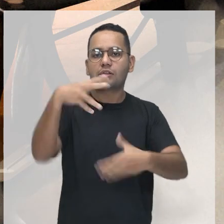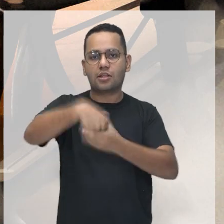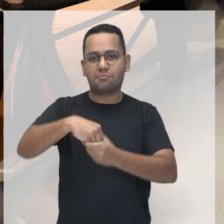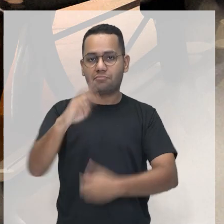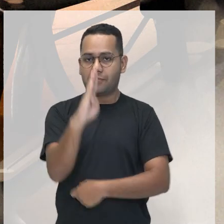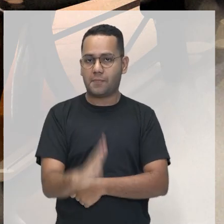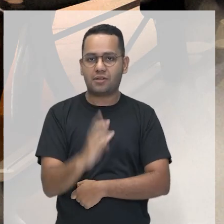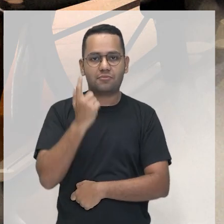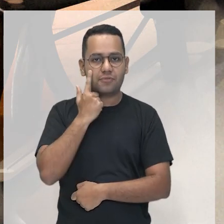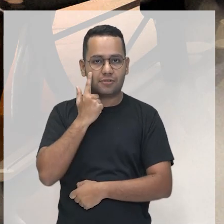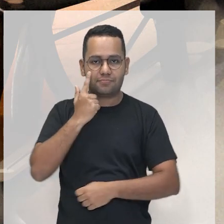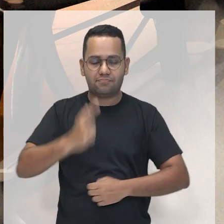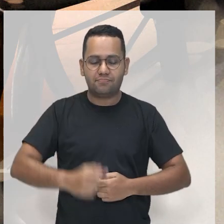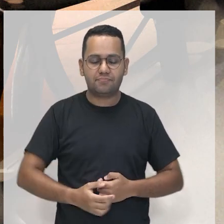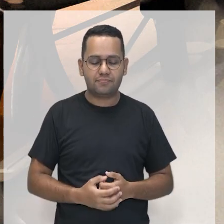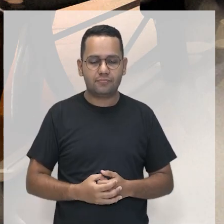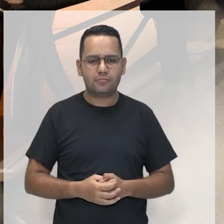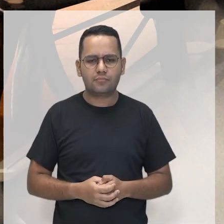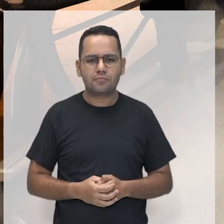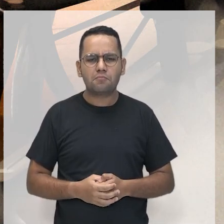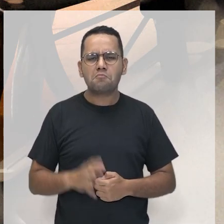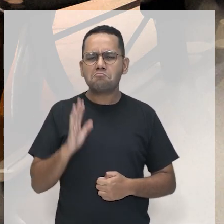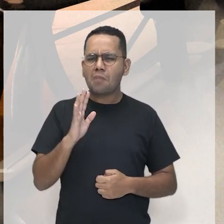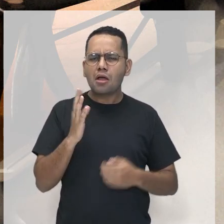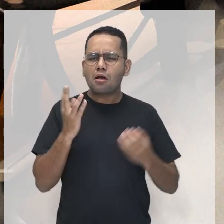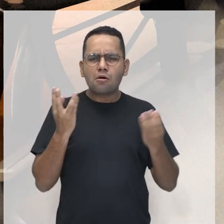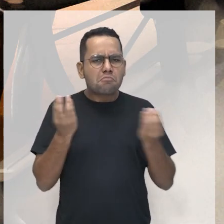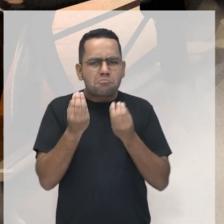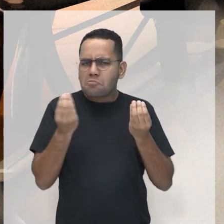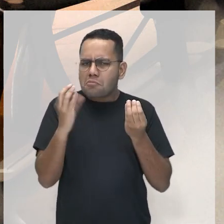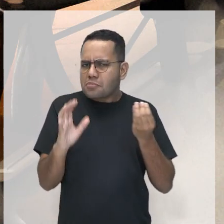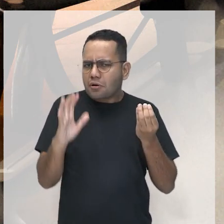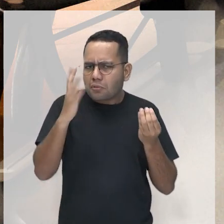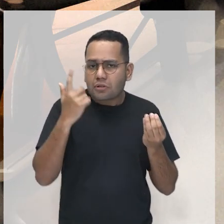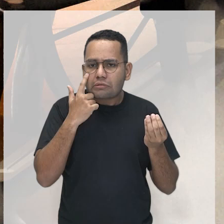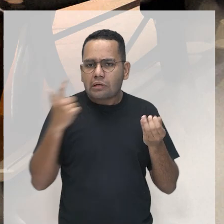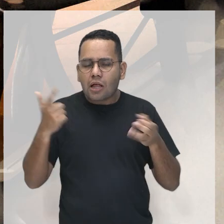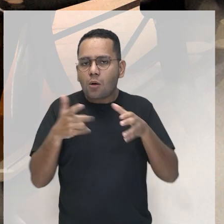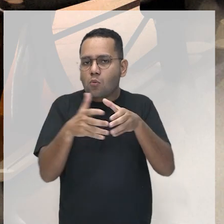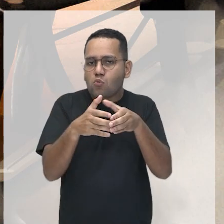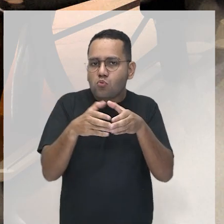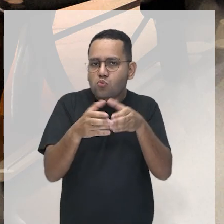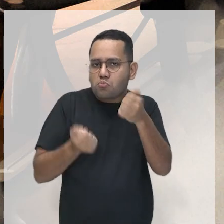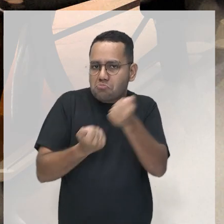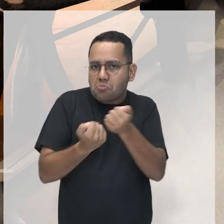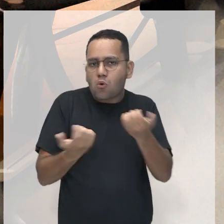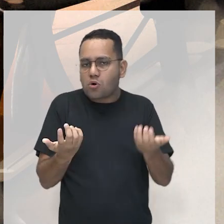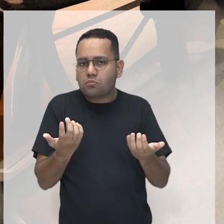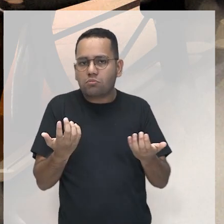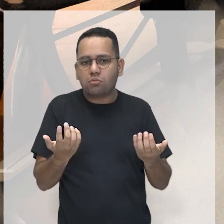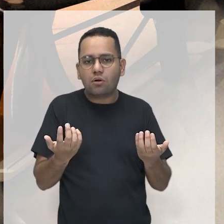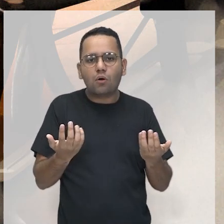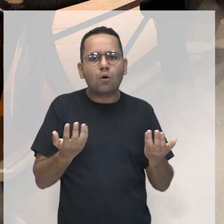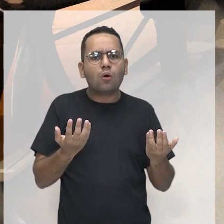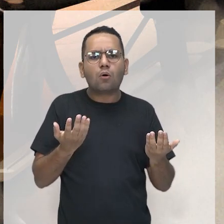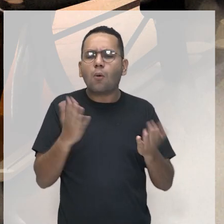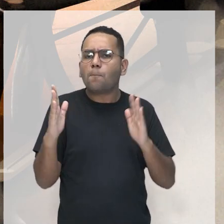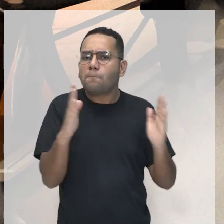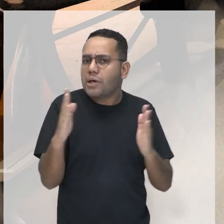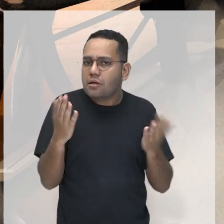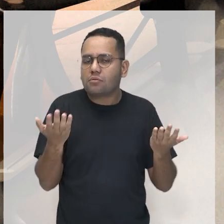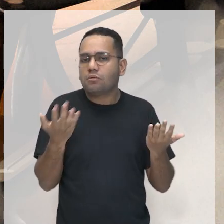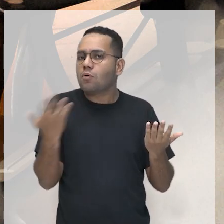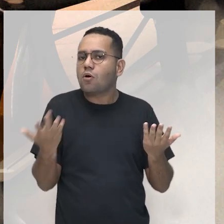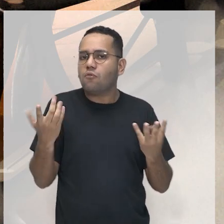Vamos observar como é que se deu a construção do movimento republicano, em qual contexto estava inserido, quem fez parte